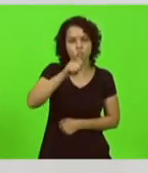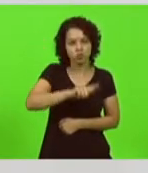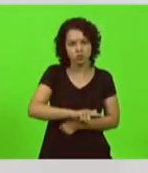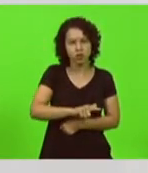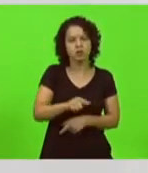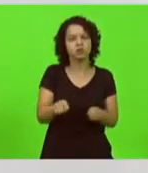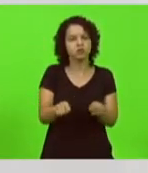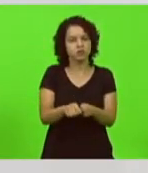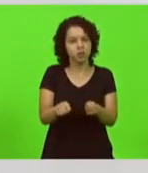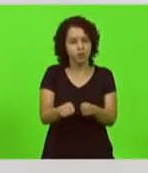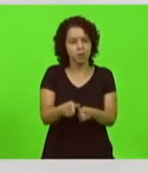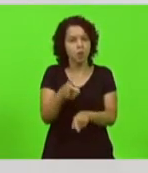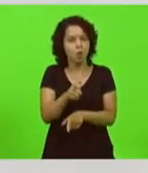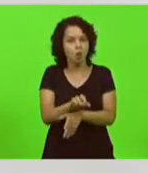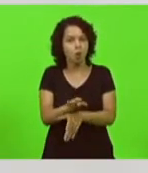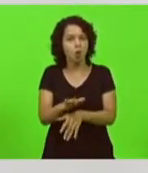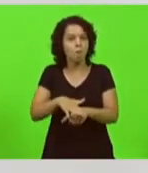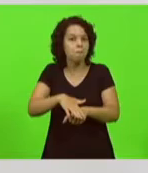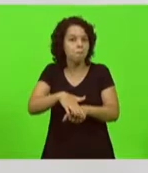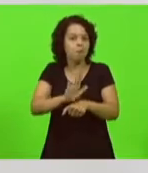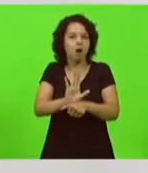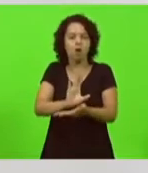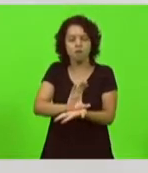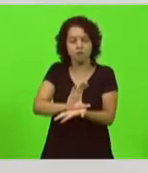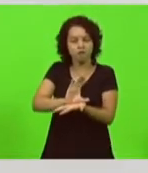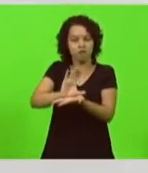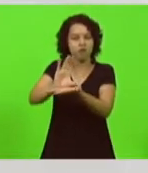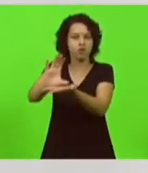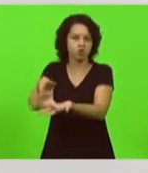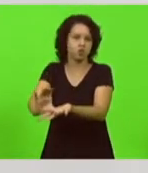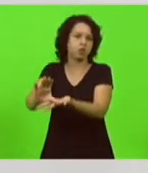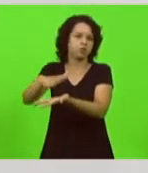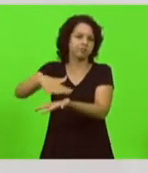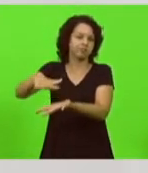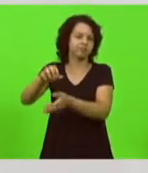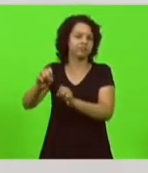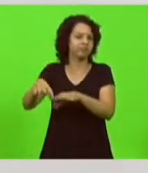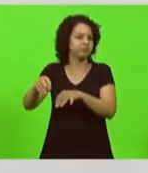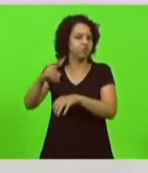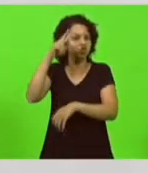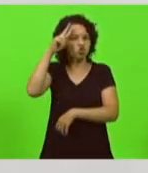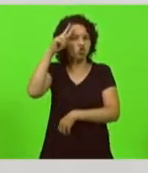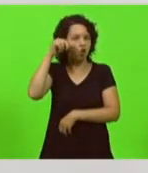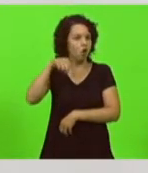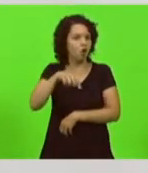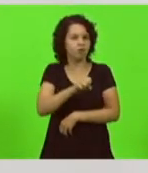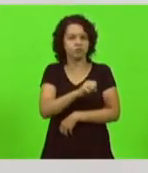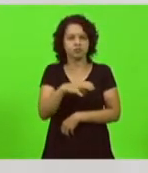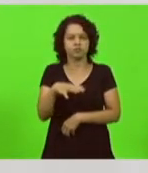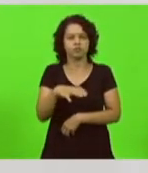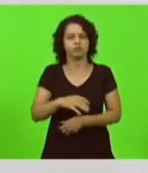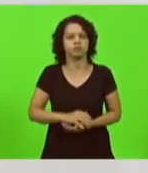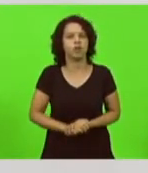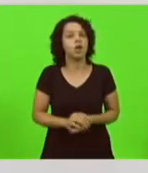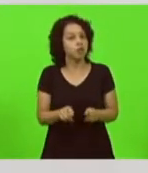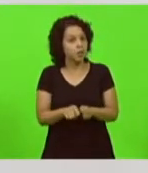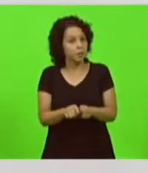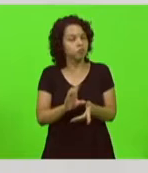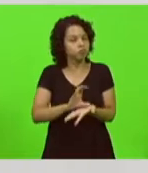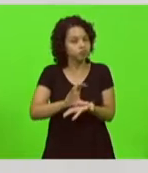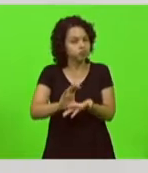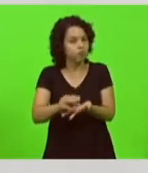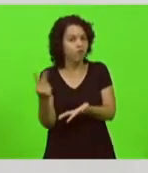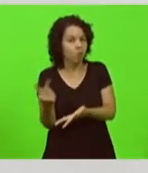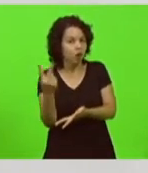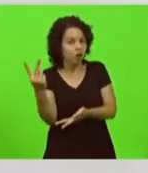maior investimento em educação da história de Santa Catarina. Investimos recursos para valorizar o magistério, com